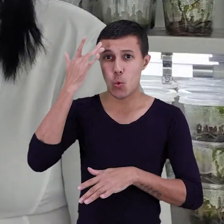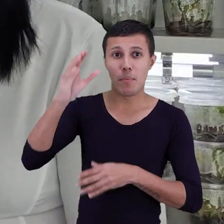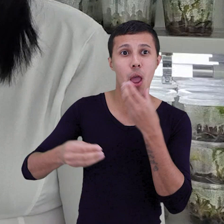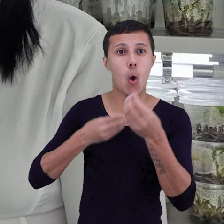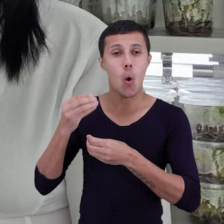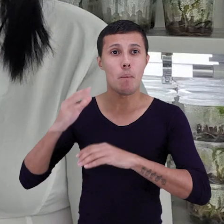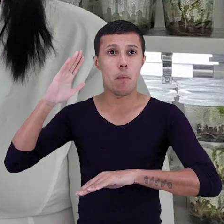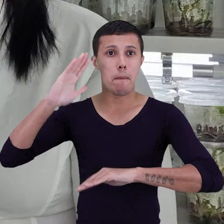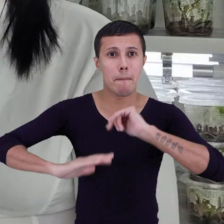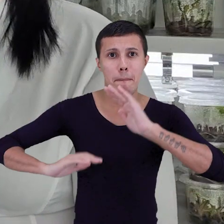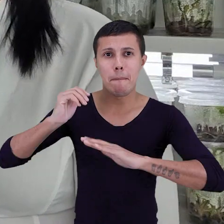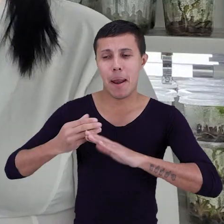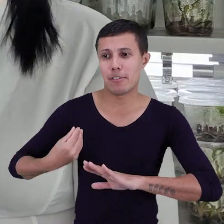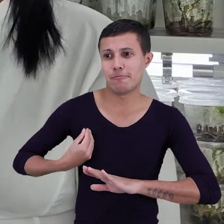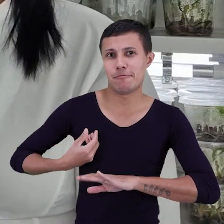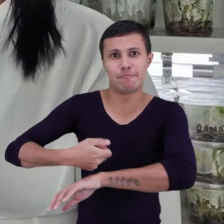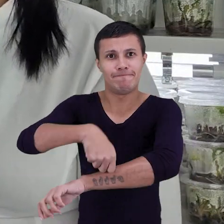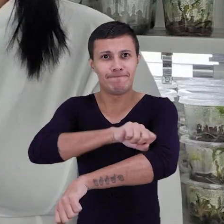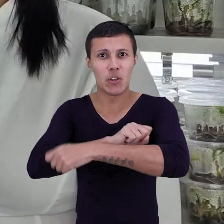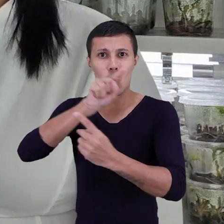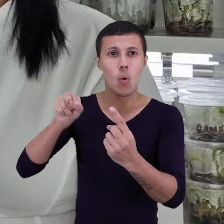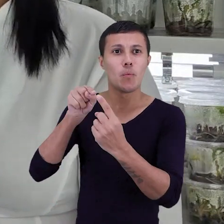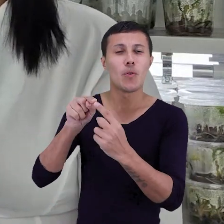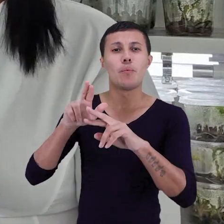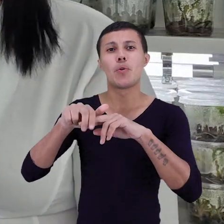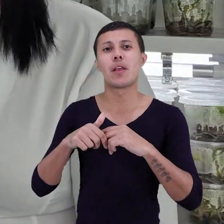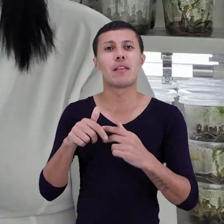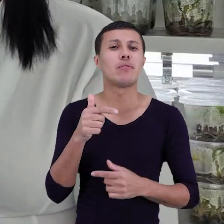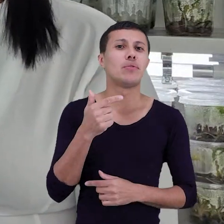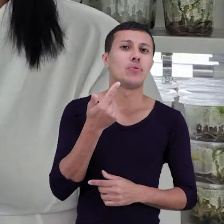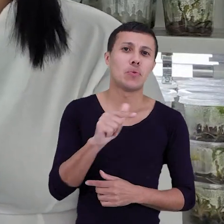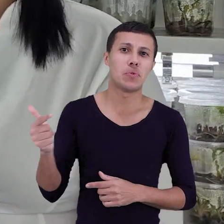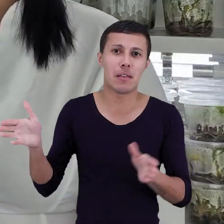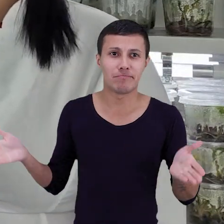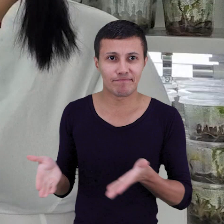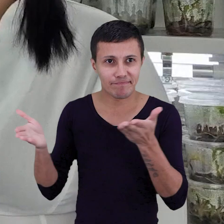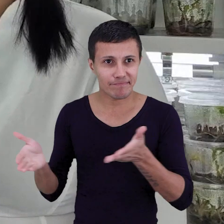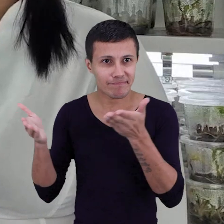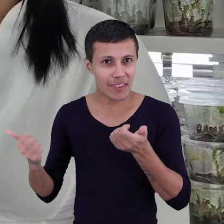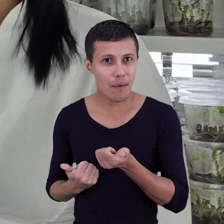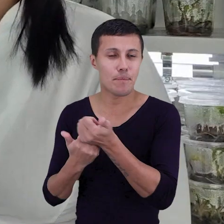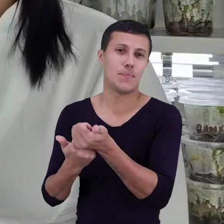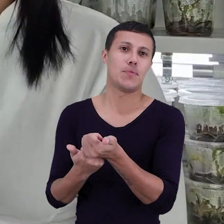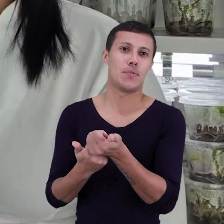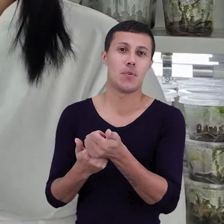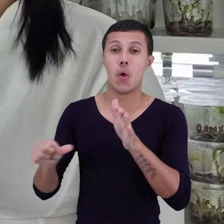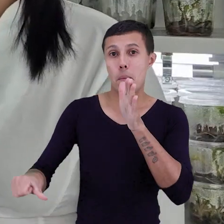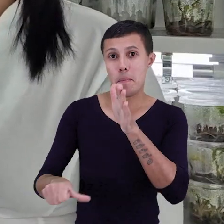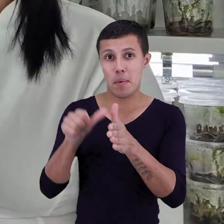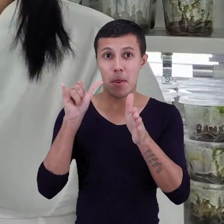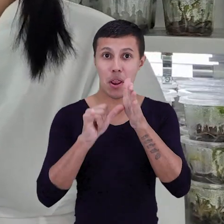como colocaria em prática esse nosso objetivo, por não ter incentivos. O primeiro edital